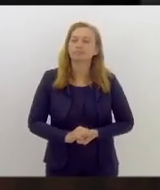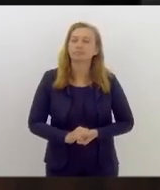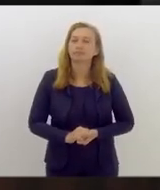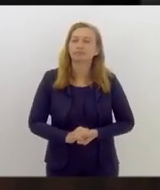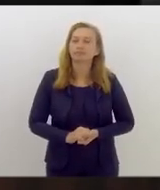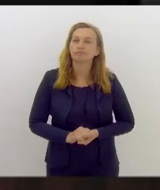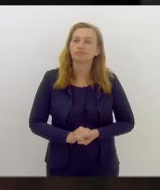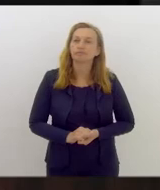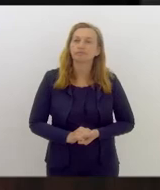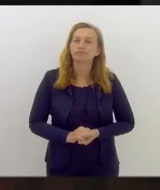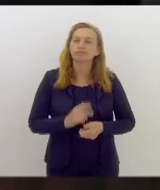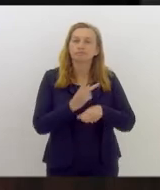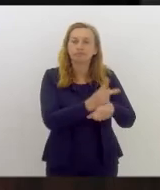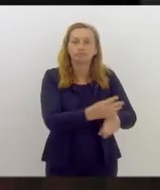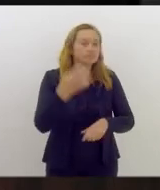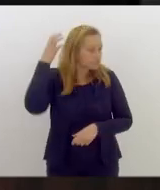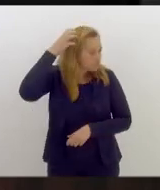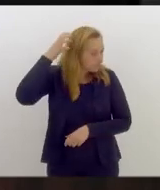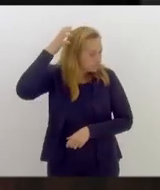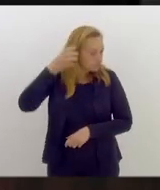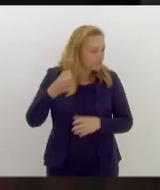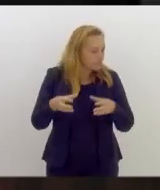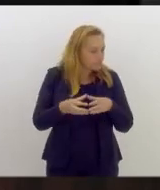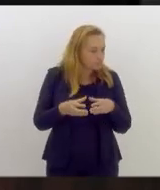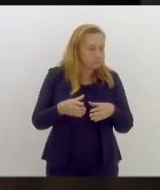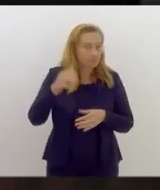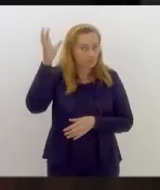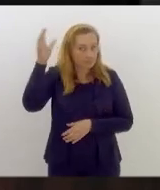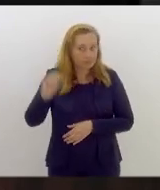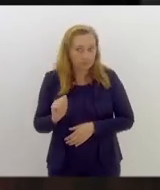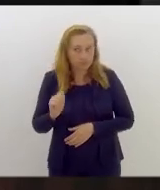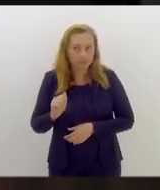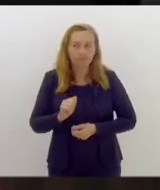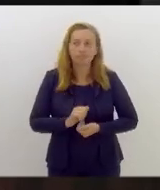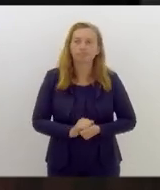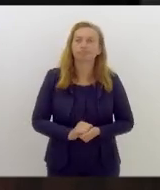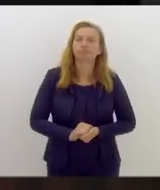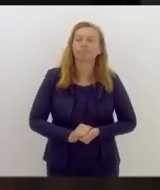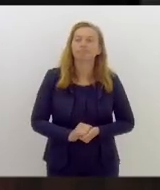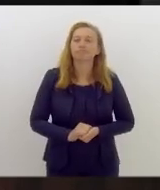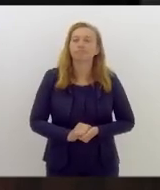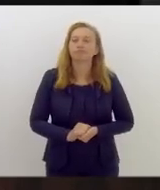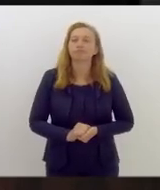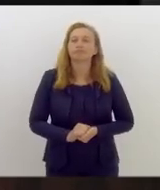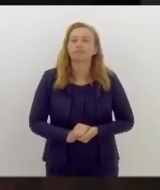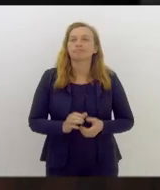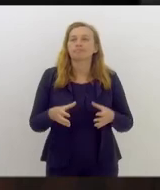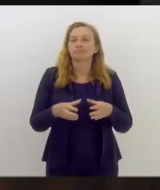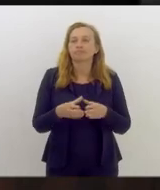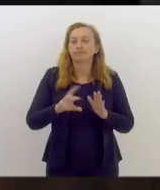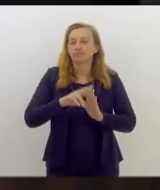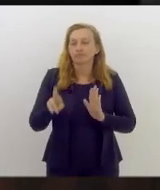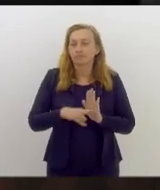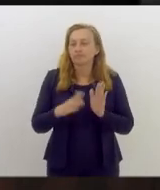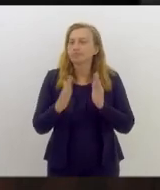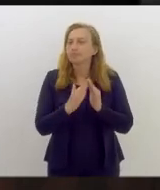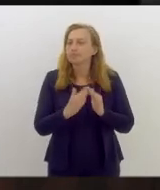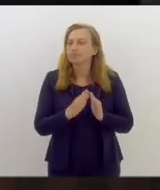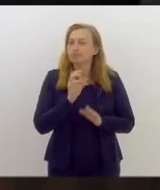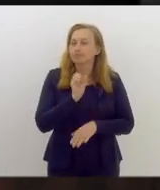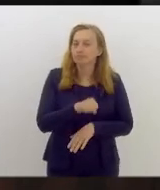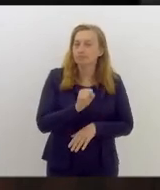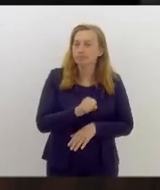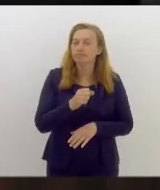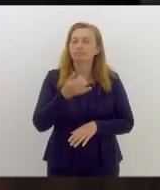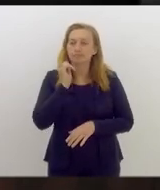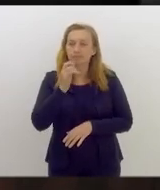que concede o prêmio Marielle Franco ao Grupo Afro Aguibara Dudu. Parecer da Comissão de Normas Internas e Proporções Externas,